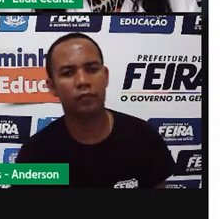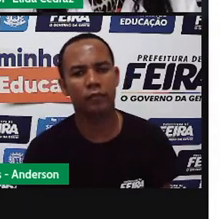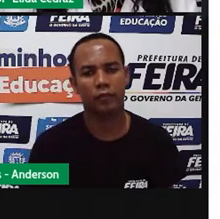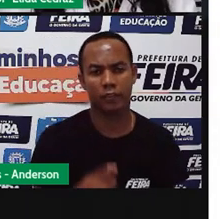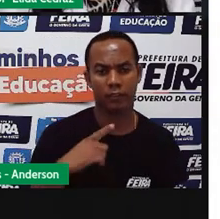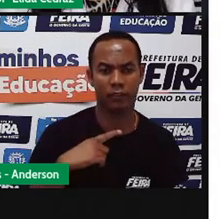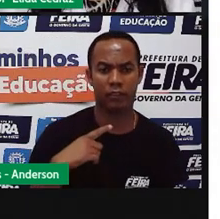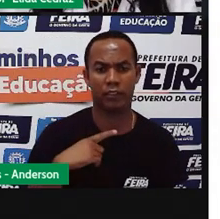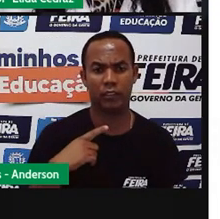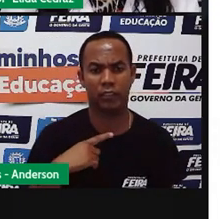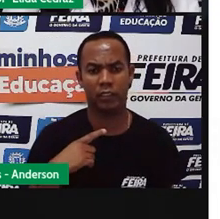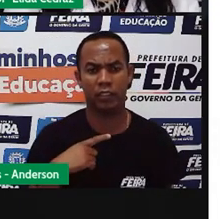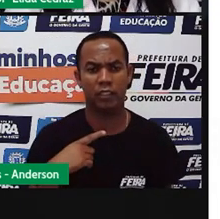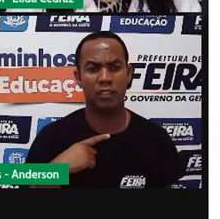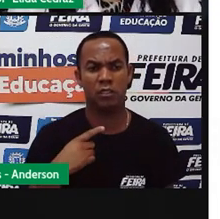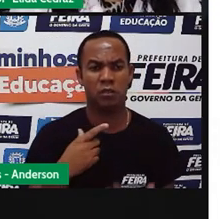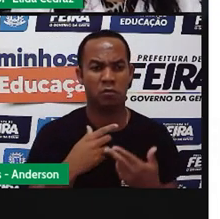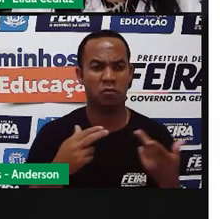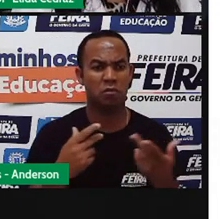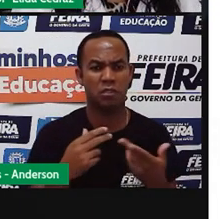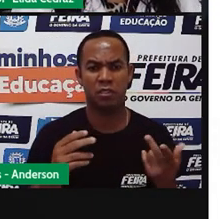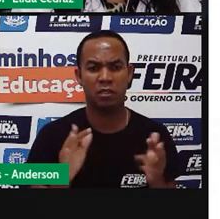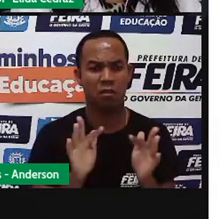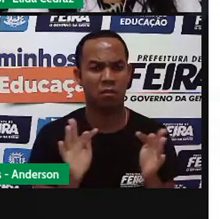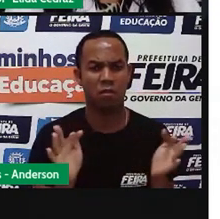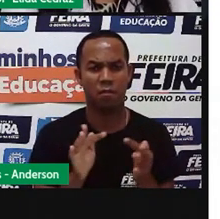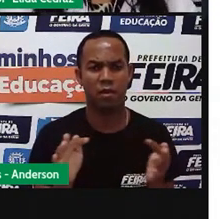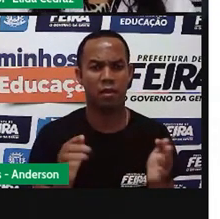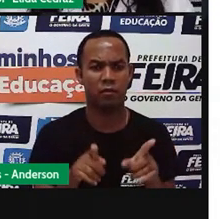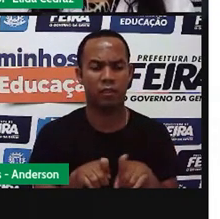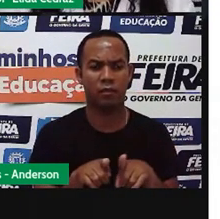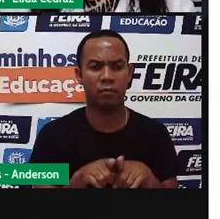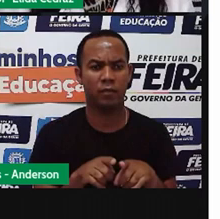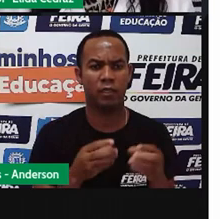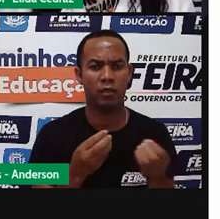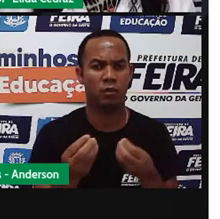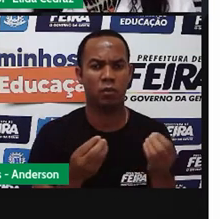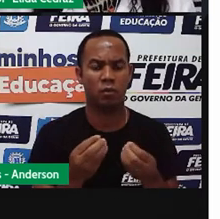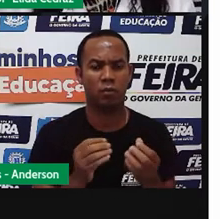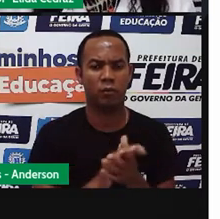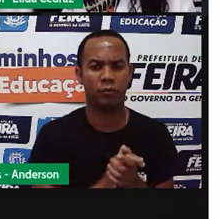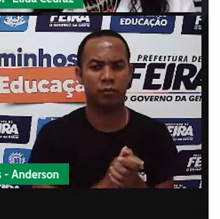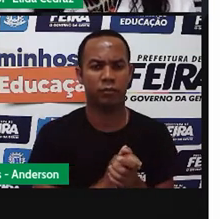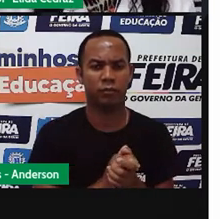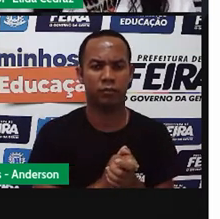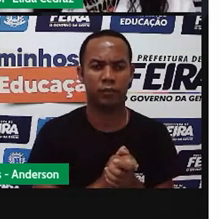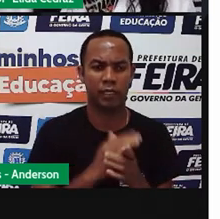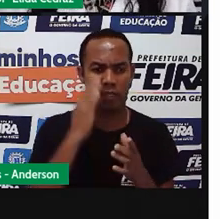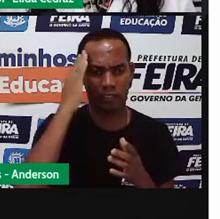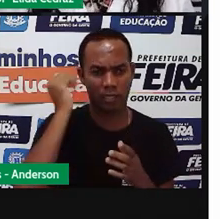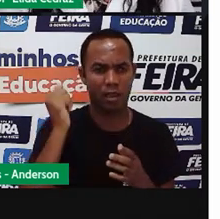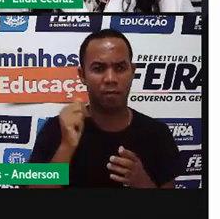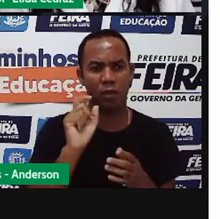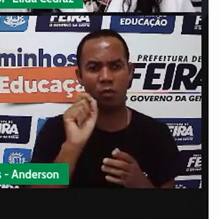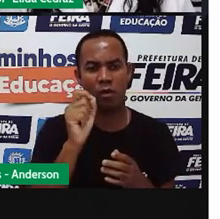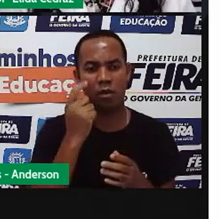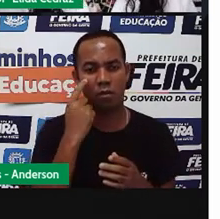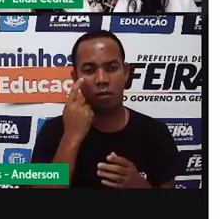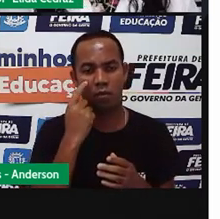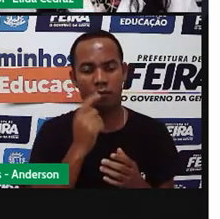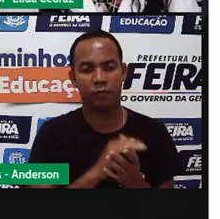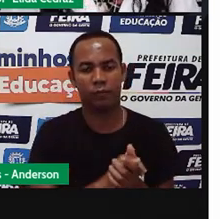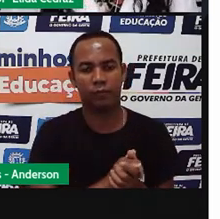Existe algo comum na caixa de vidro e nos baldes do senhor Tomás. Você sabe o que é? Presta